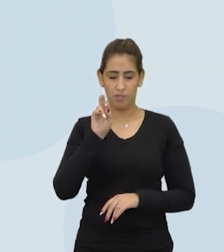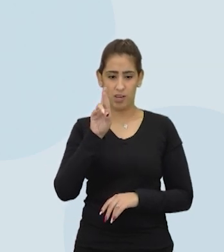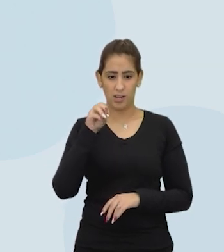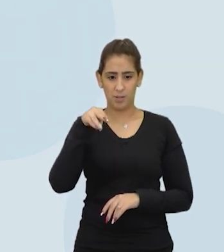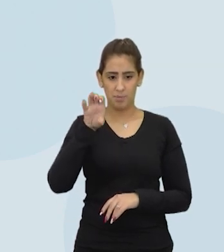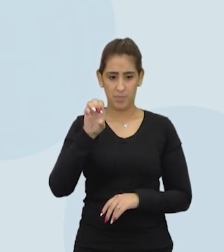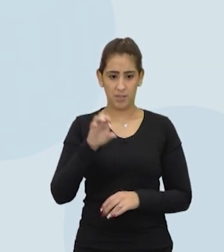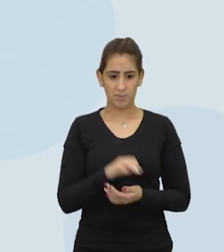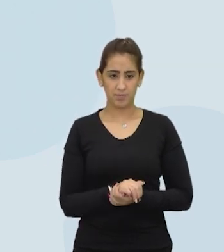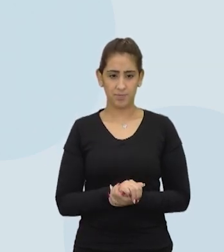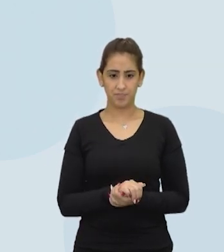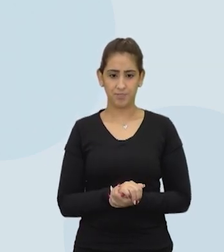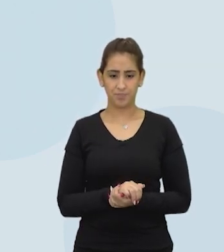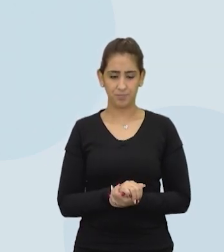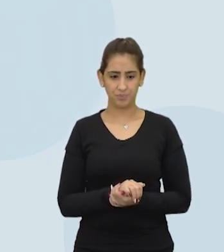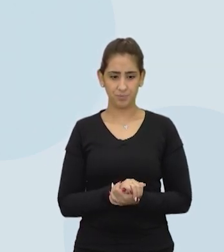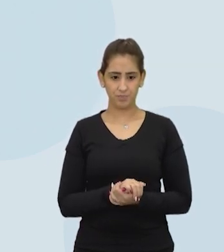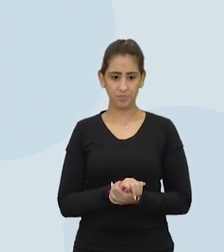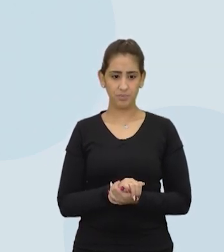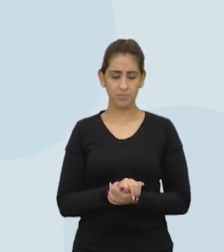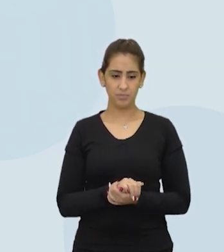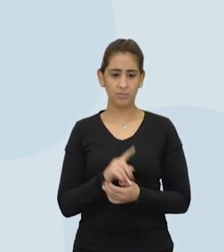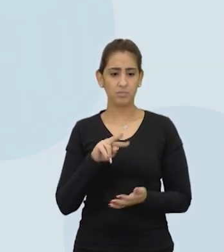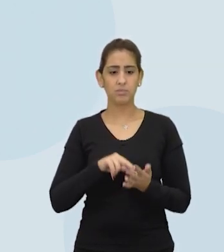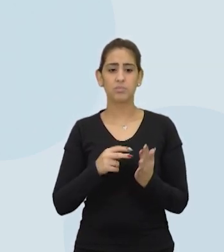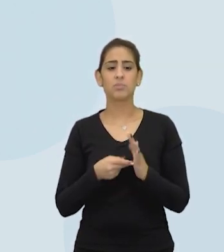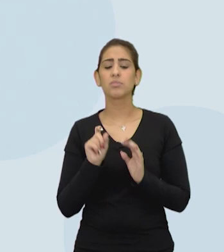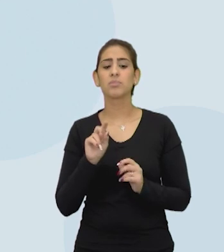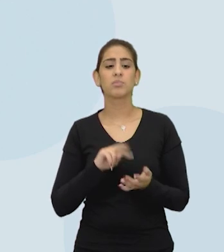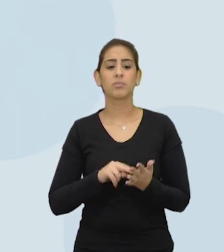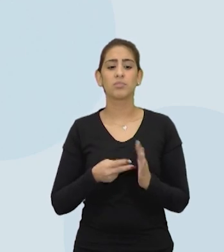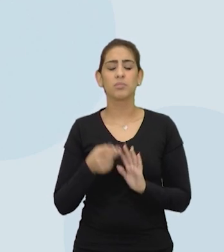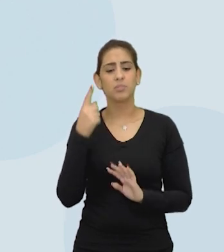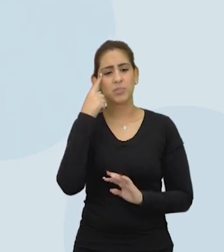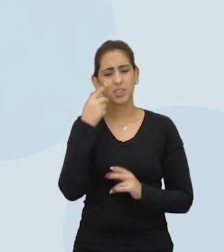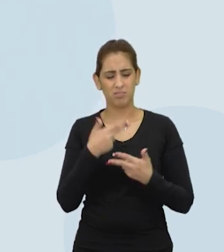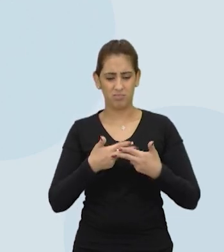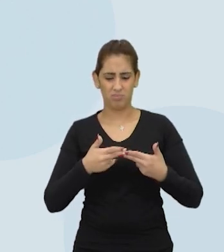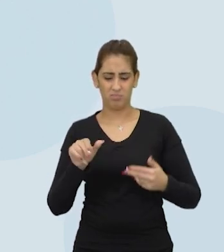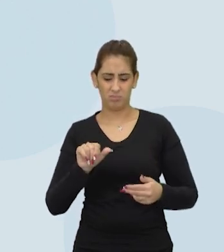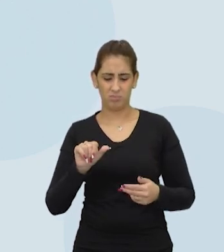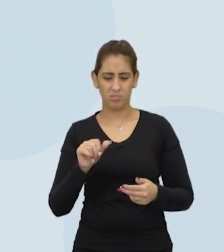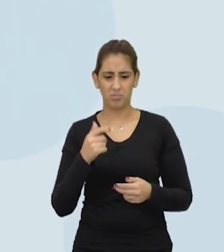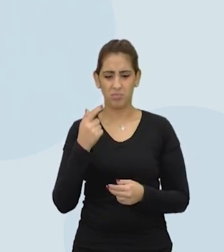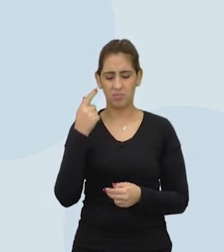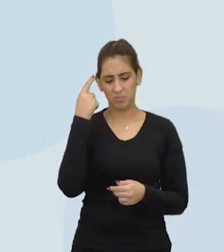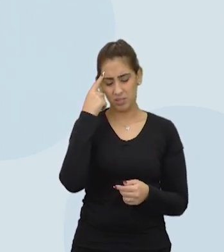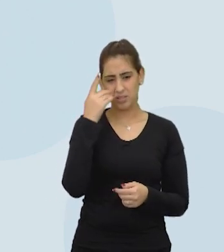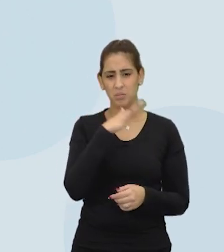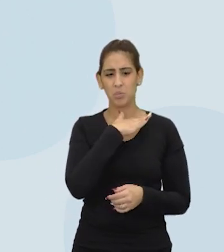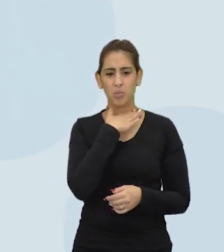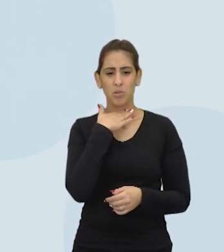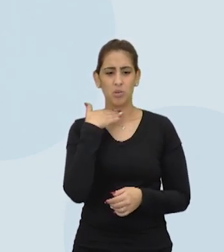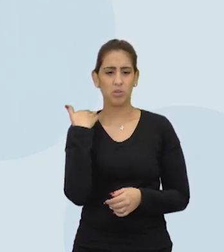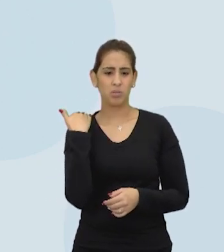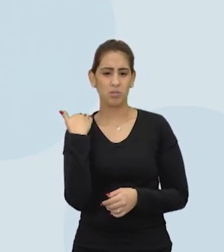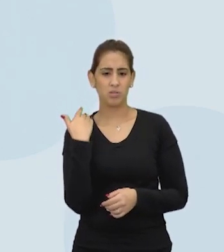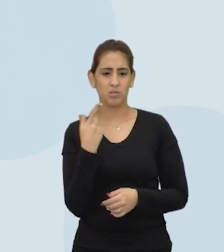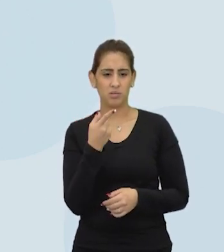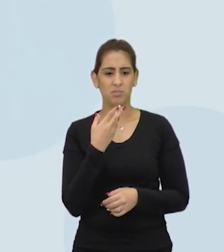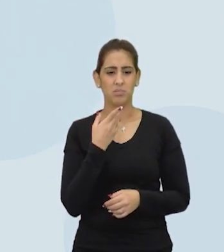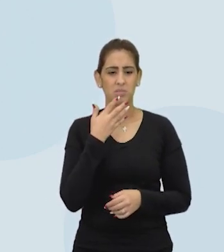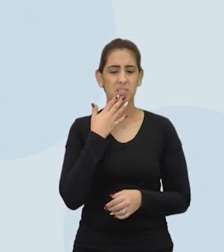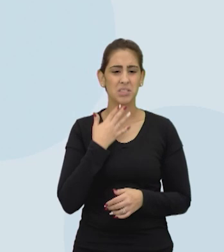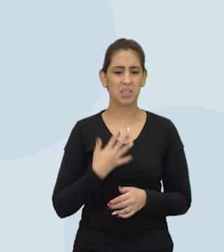este operário das ruínas. Quando a gente pensa em verme, a gente pensa em algo ruim, a gente pensa em morte, né? Que o sangue podre das